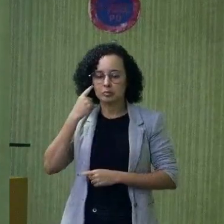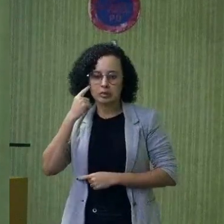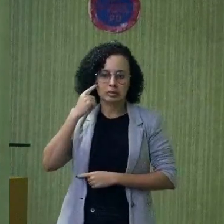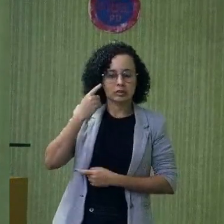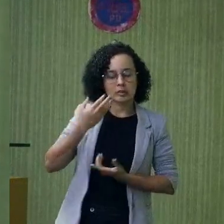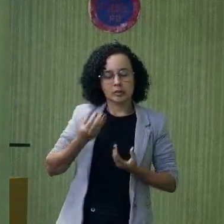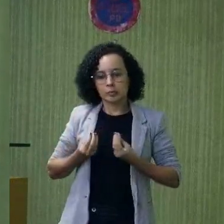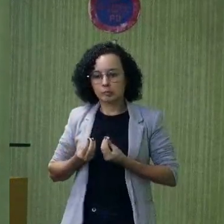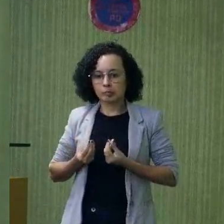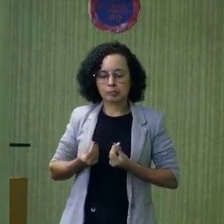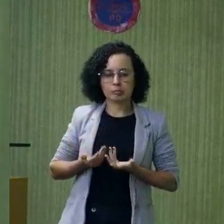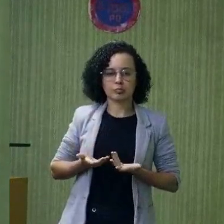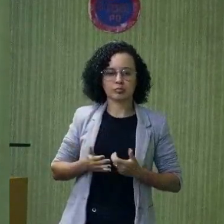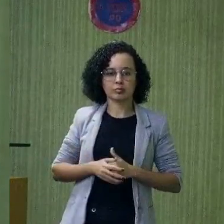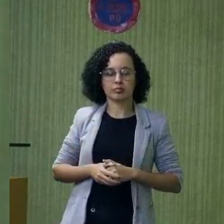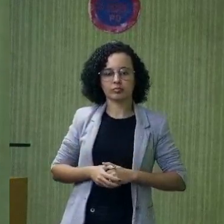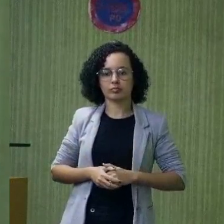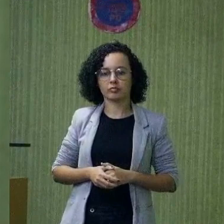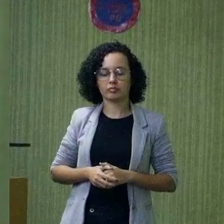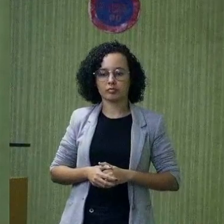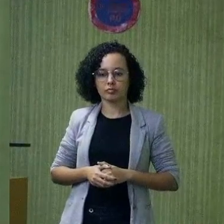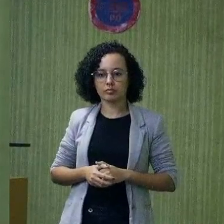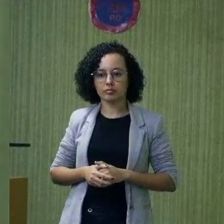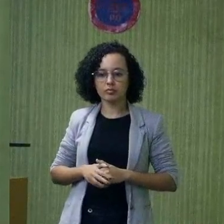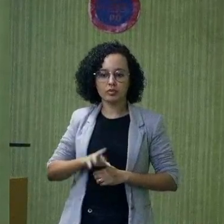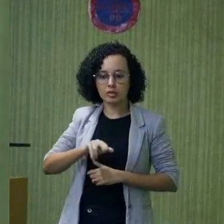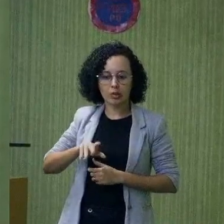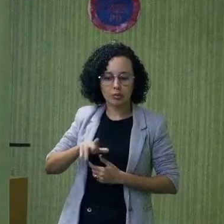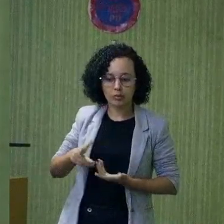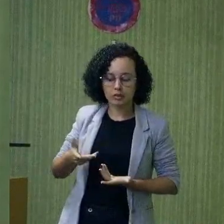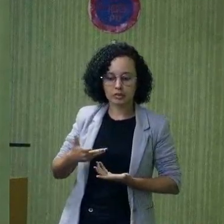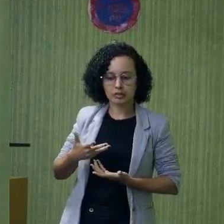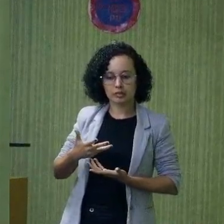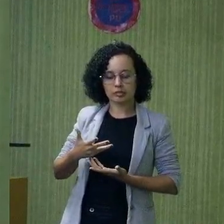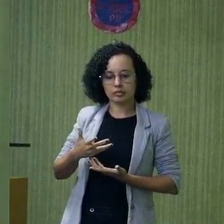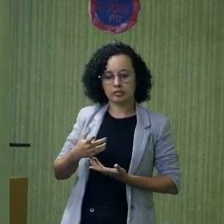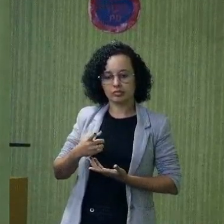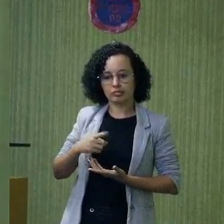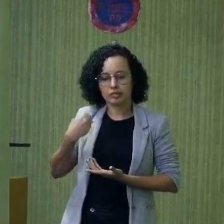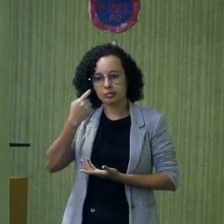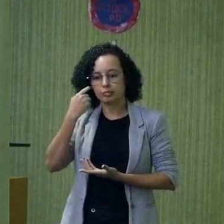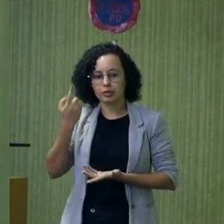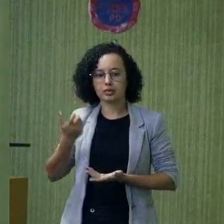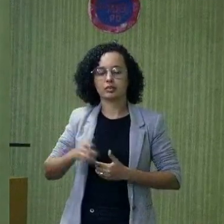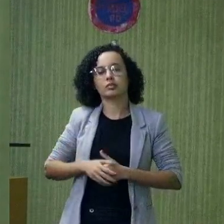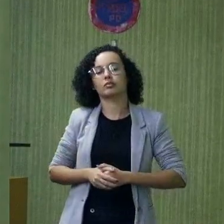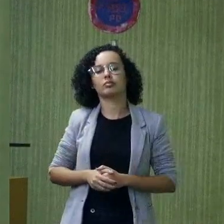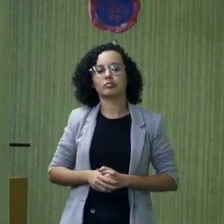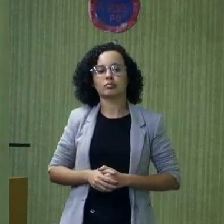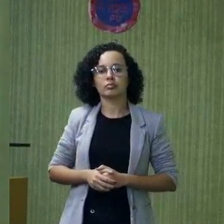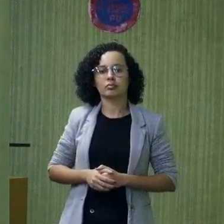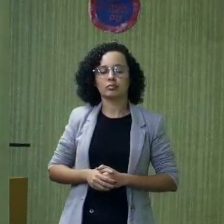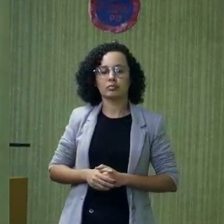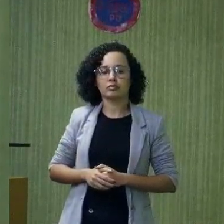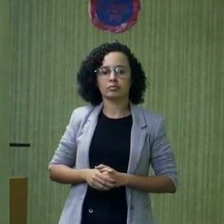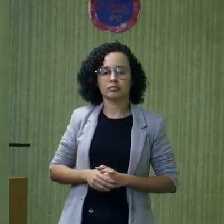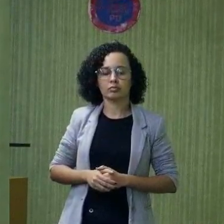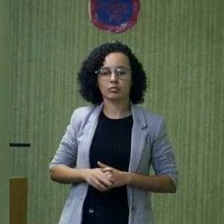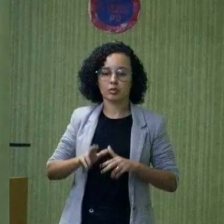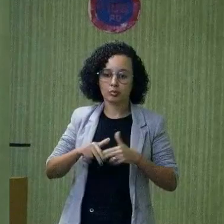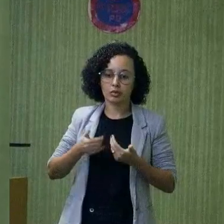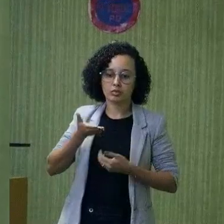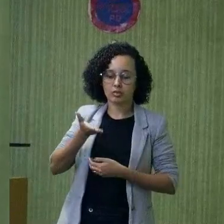a cabeça que não é o que de da forma que deve pensar por causa do da da dessa